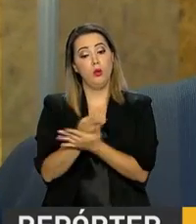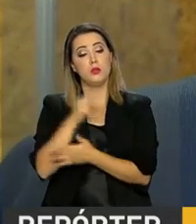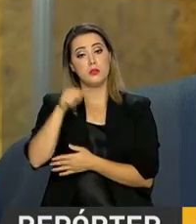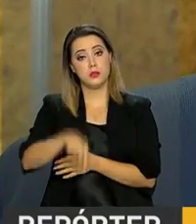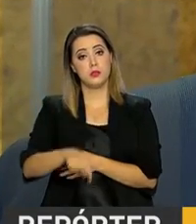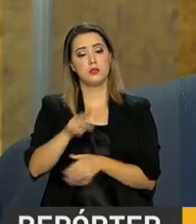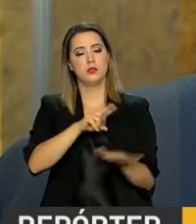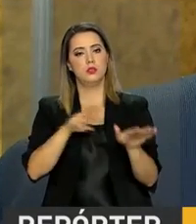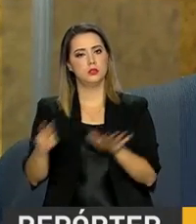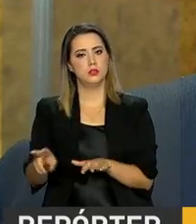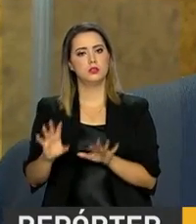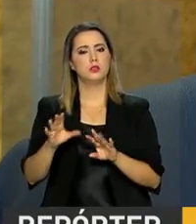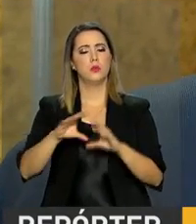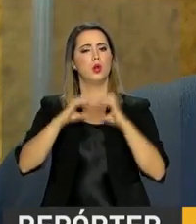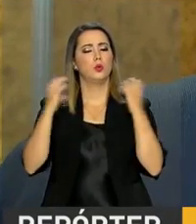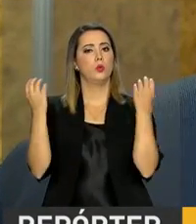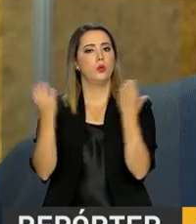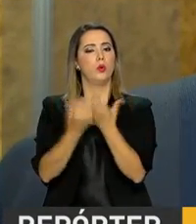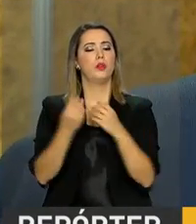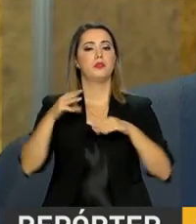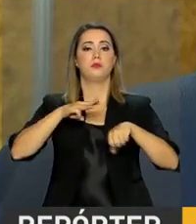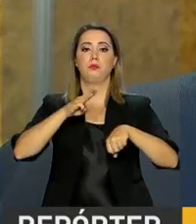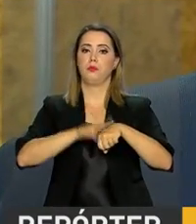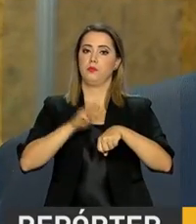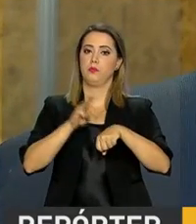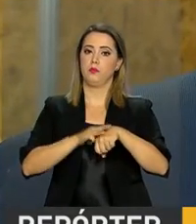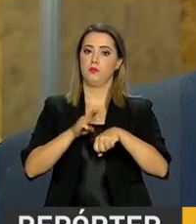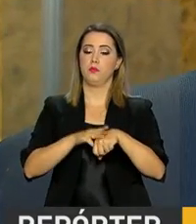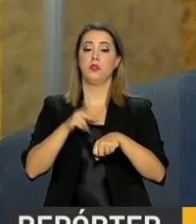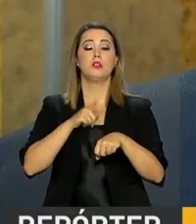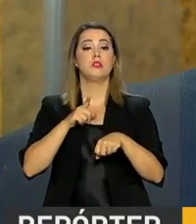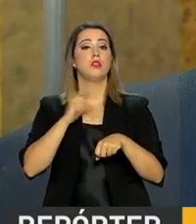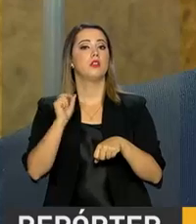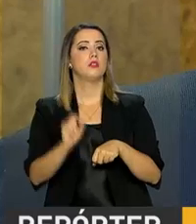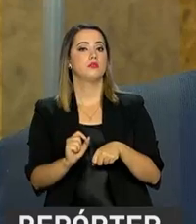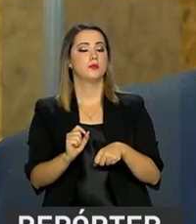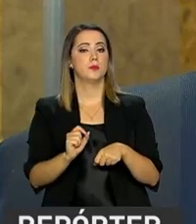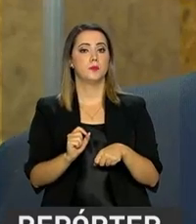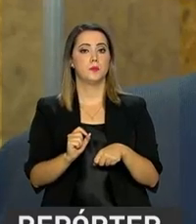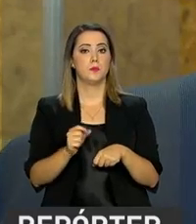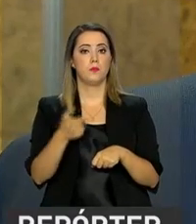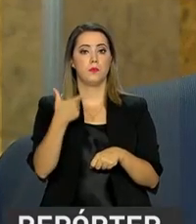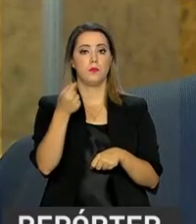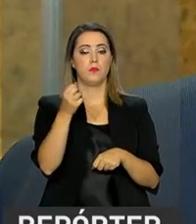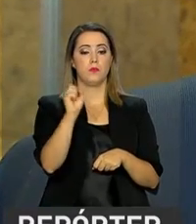realização do Congresso Internacional de Matemáticos, que vai ter lugar em